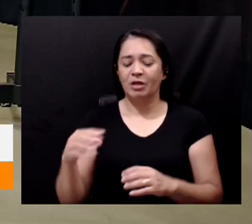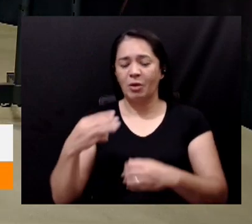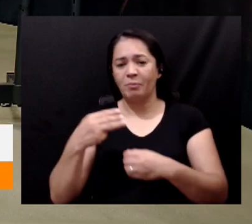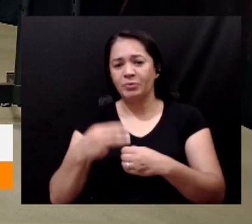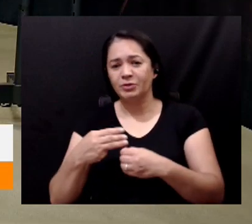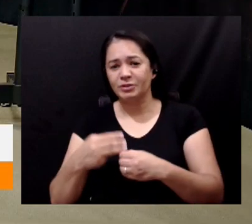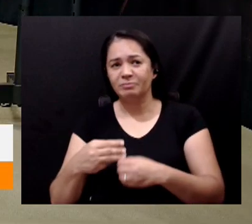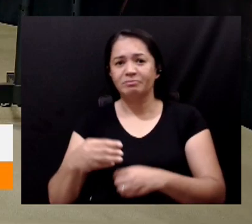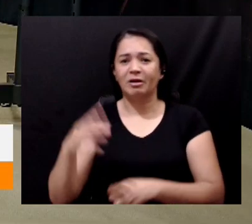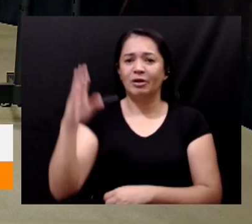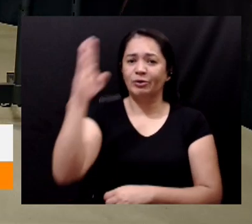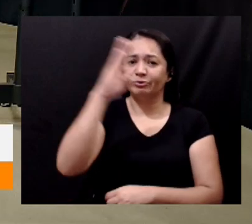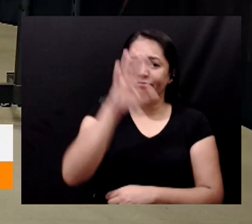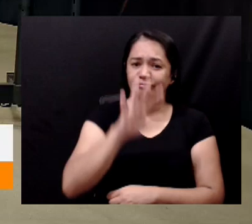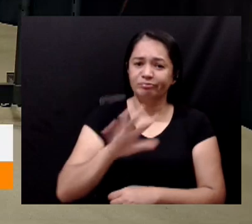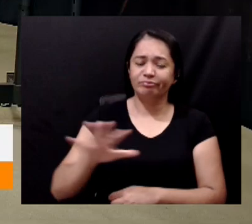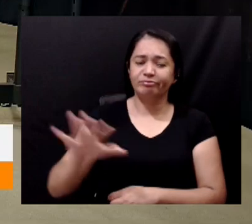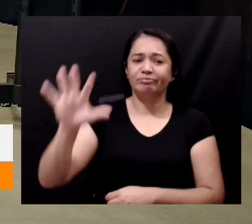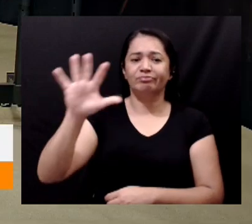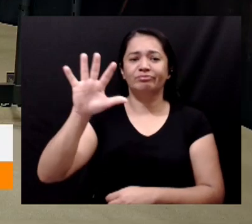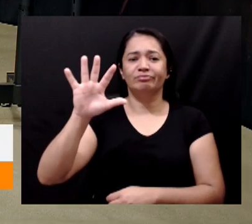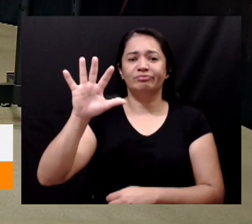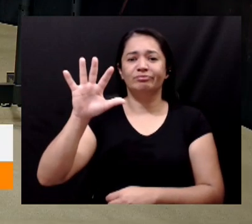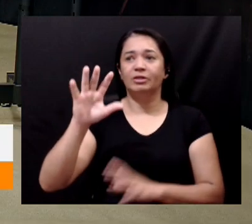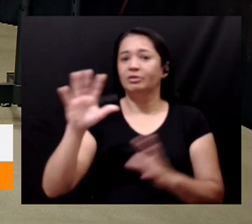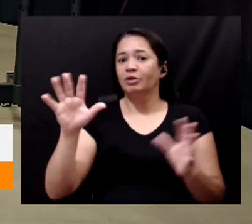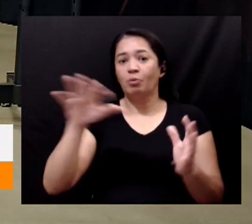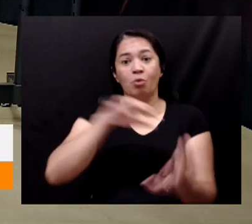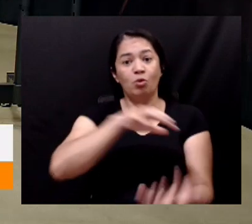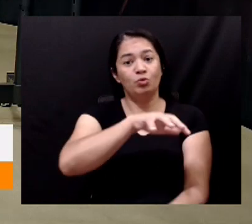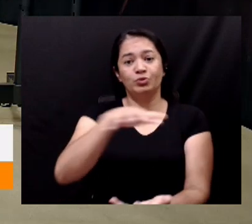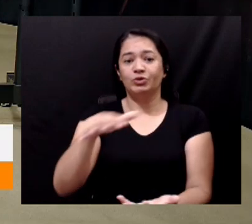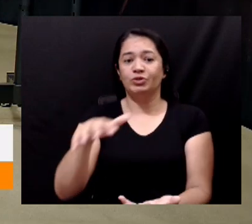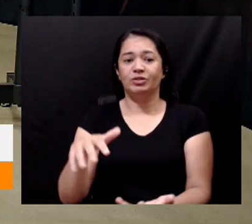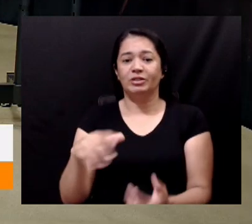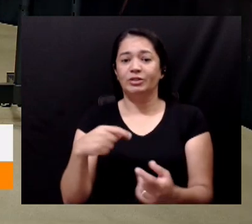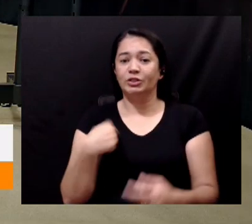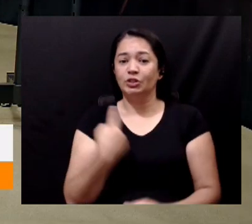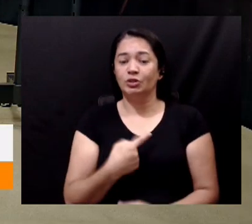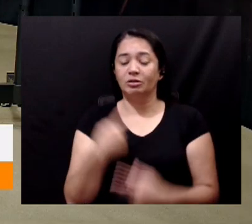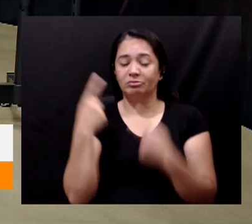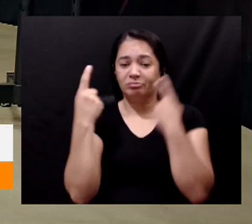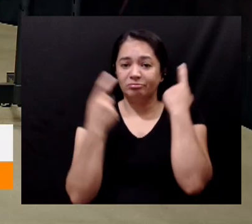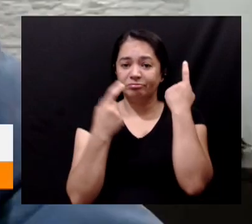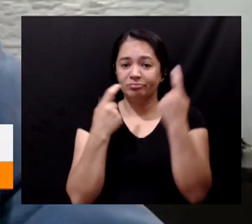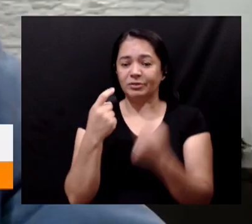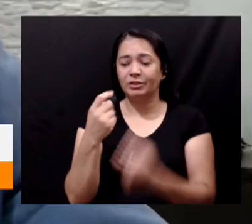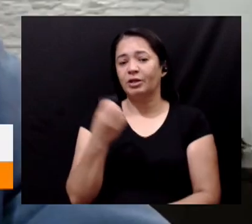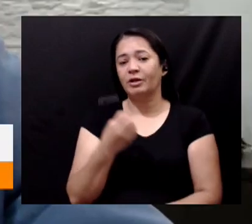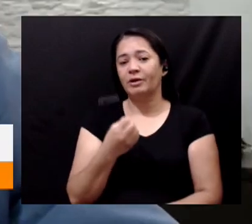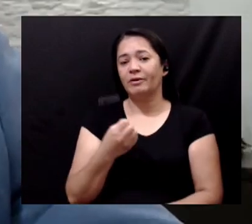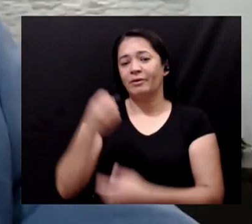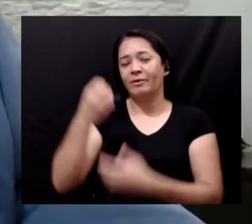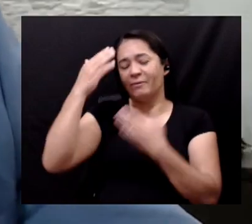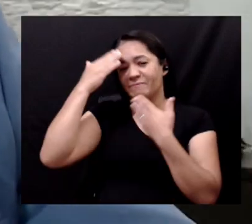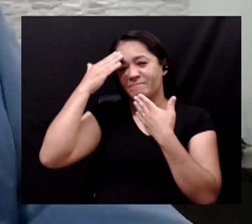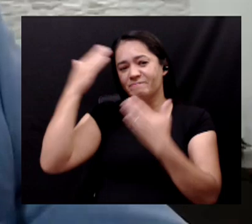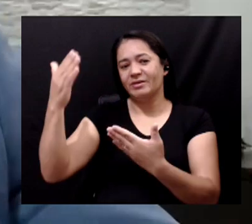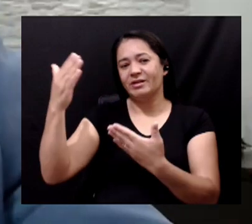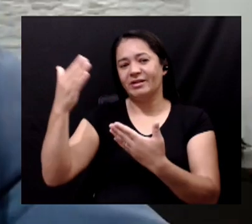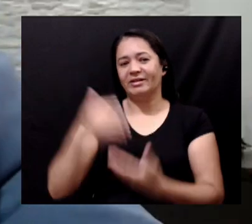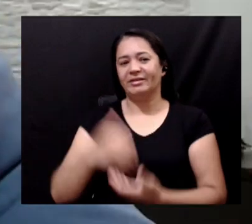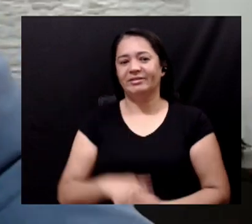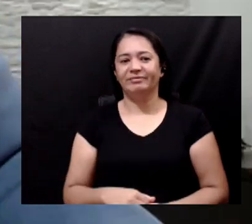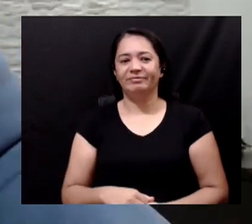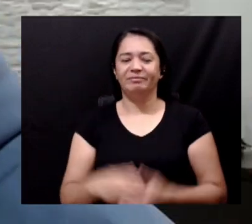nacional, estadual, enfim, a nível mundial e que nos preocupa muito. Doutor Márcio, muito obrigada pela sua participação. Perfeito, muito obrigado.